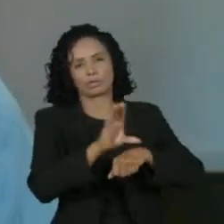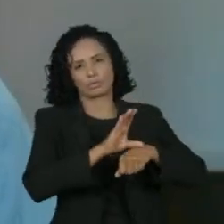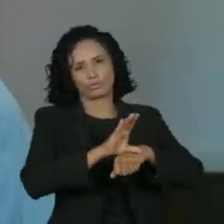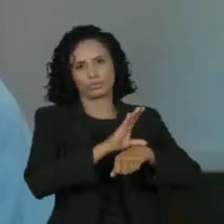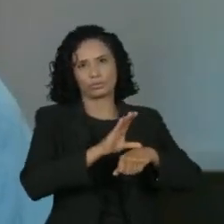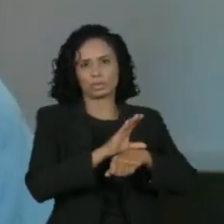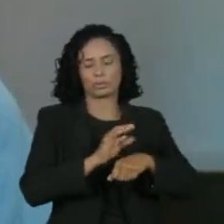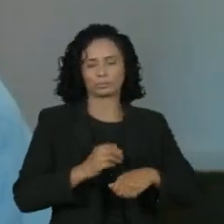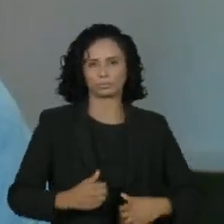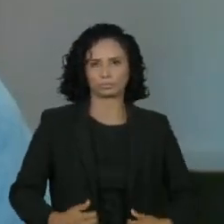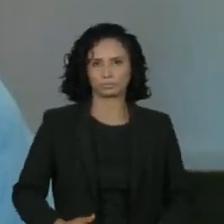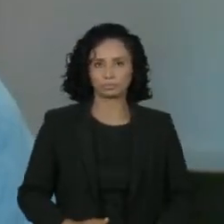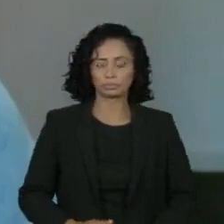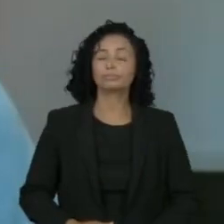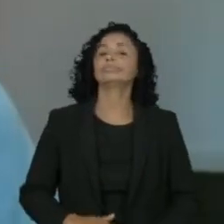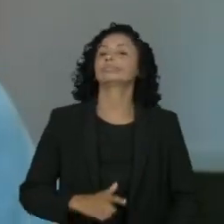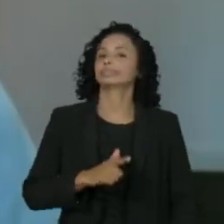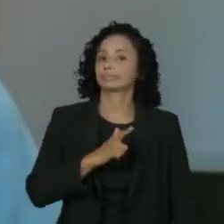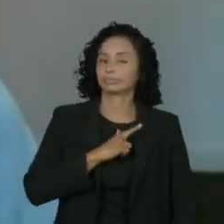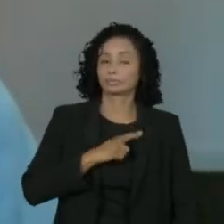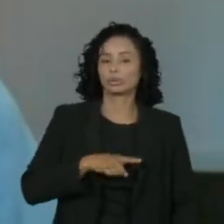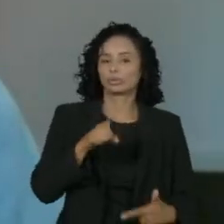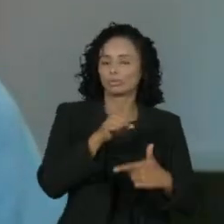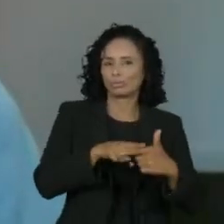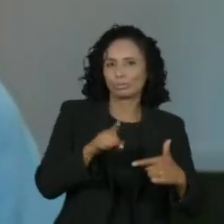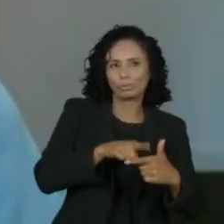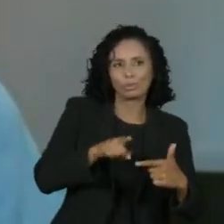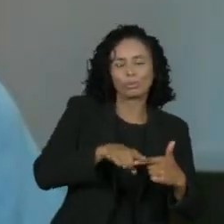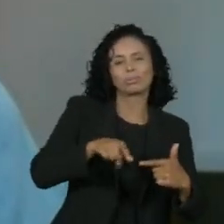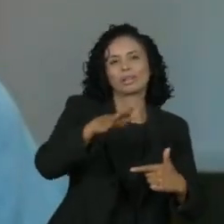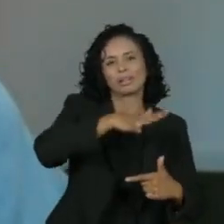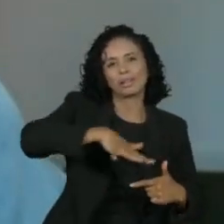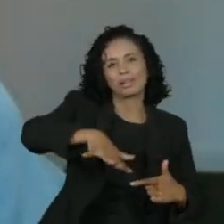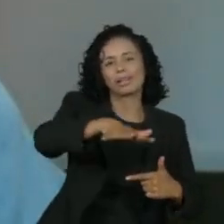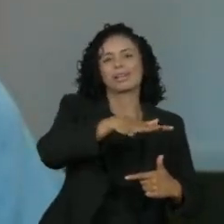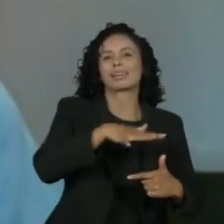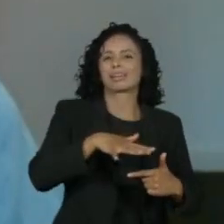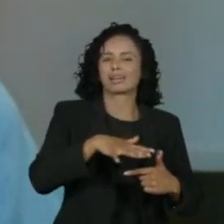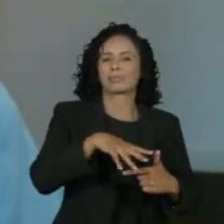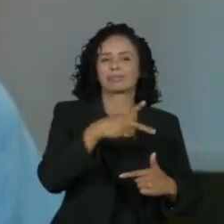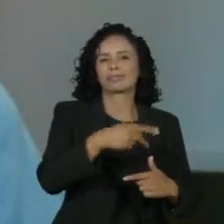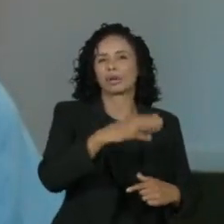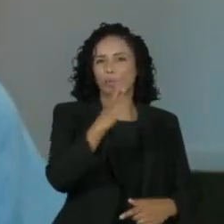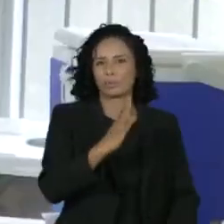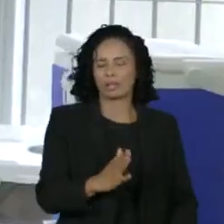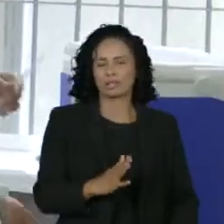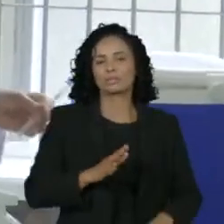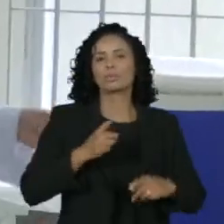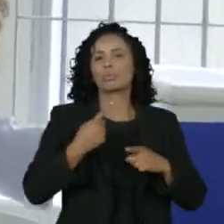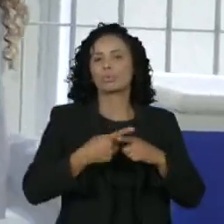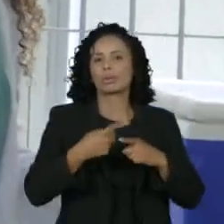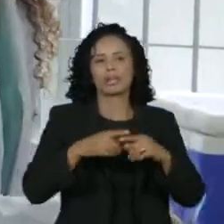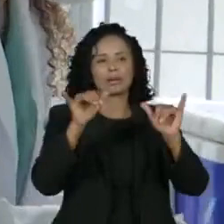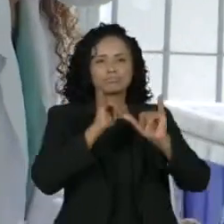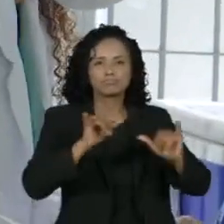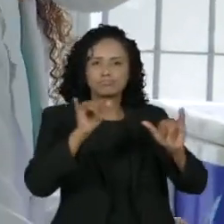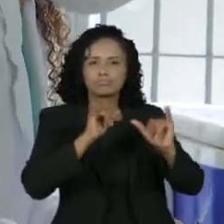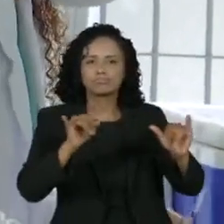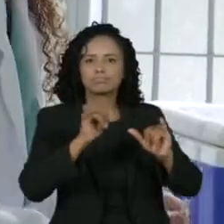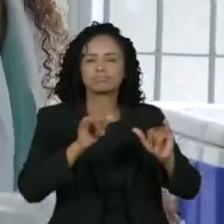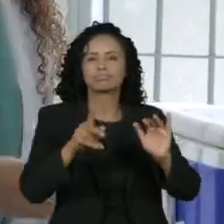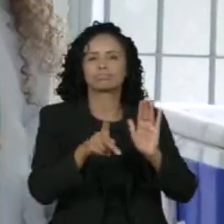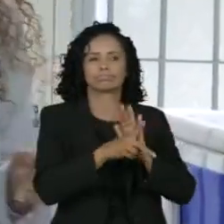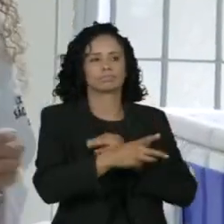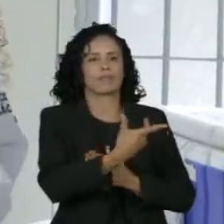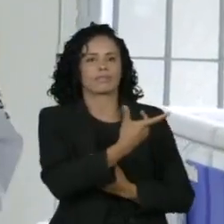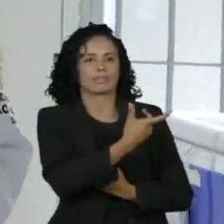toa que a gente tenha toda essa situação de crise, que nós enfrentamos a questão das campanhas de vacinação de maneira cada vez